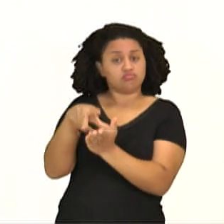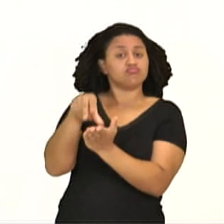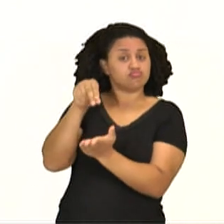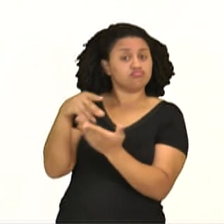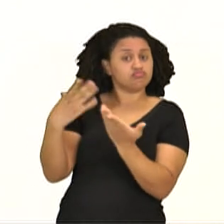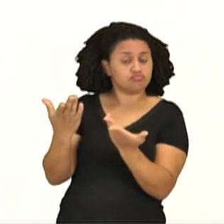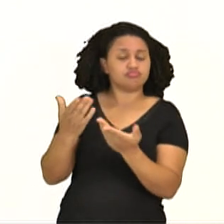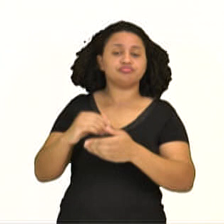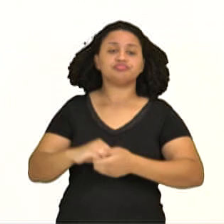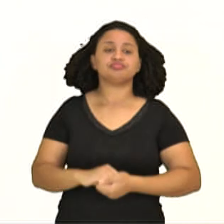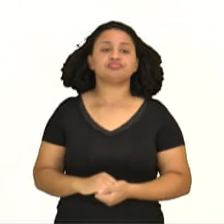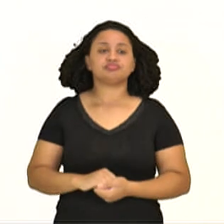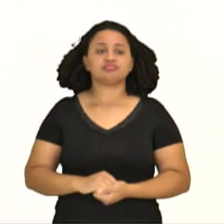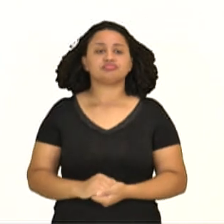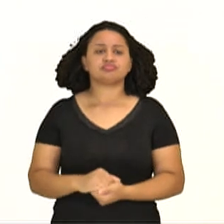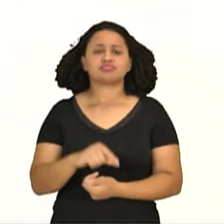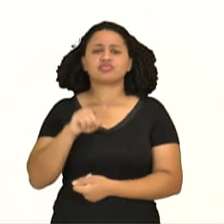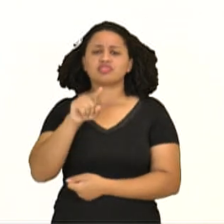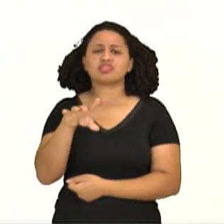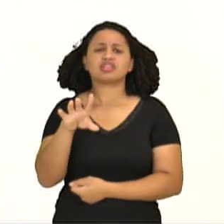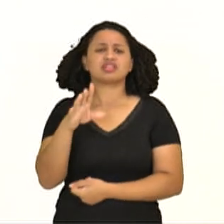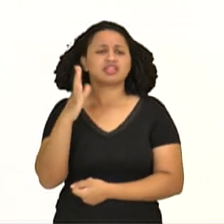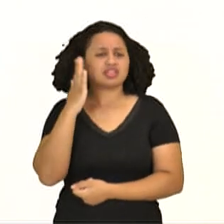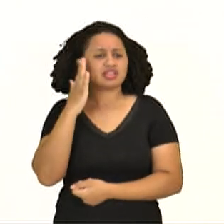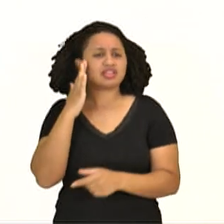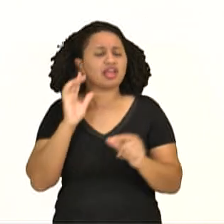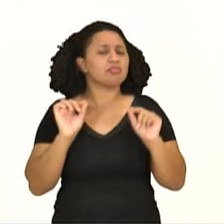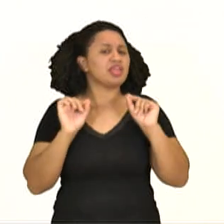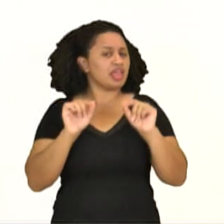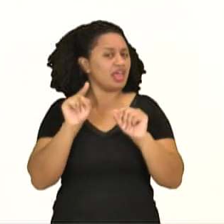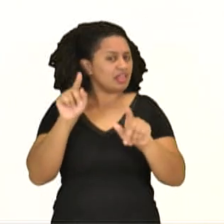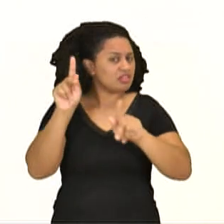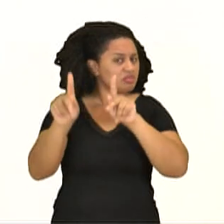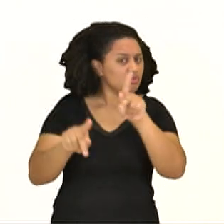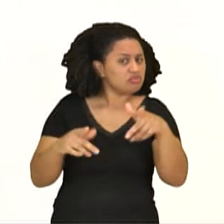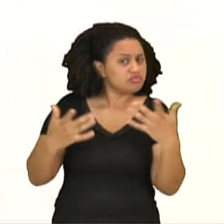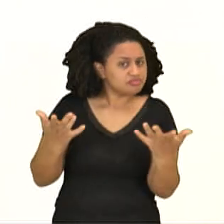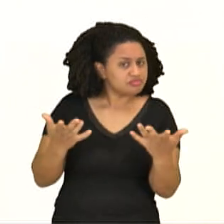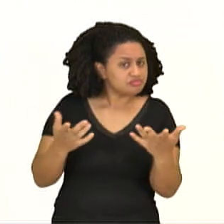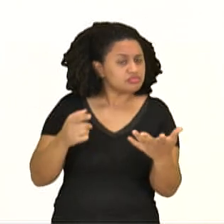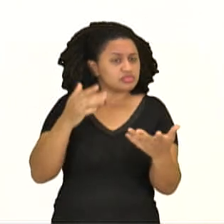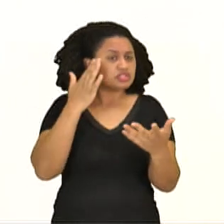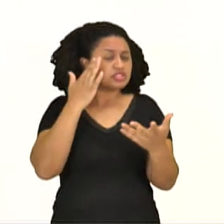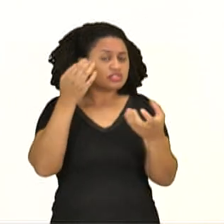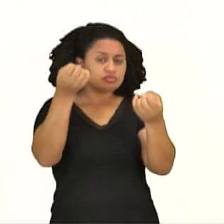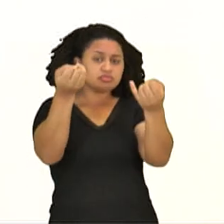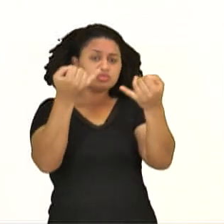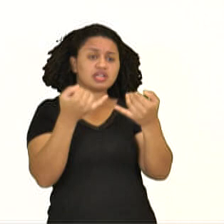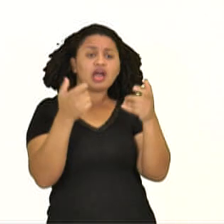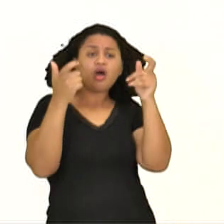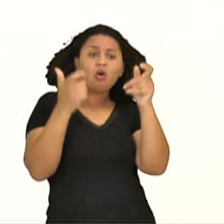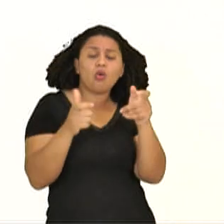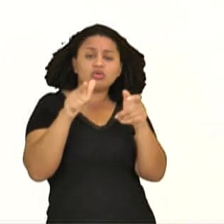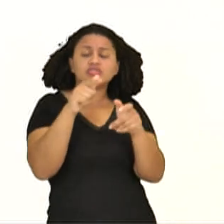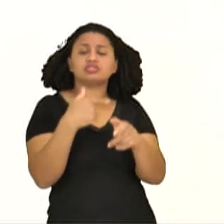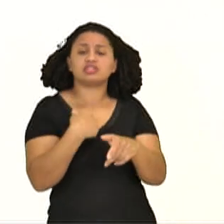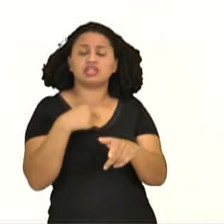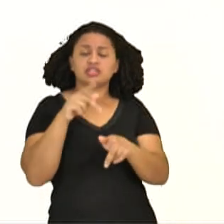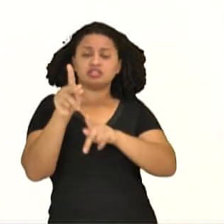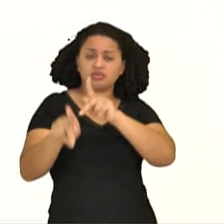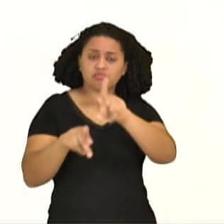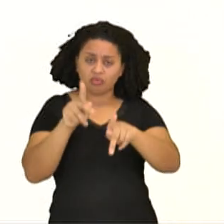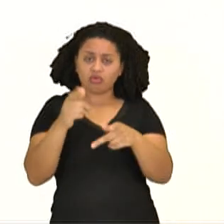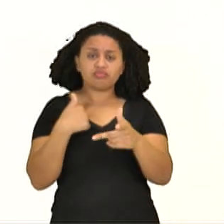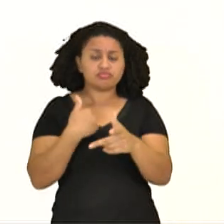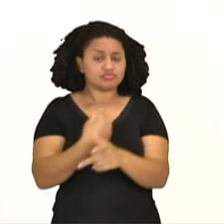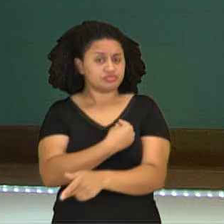Legal. Você sabe quem foi o povo Kushita? Saberia dizer onde e como viviam a civilização do Reino de